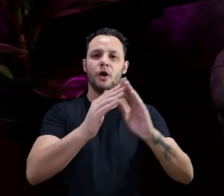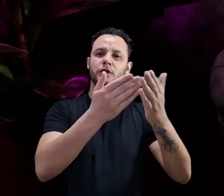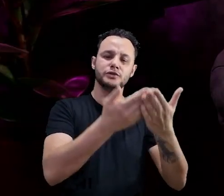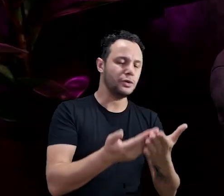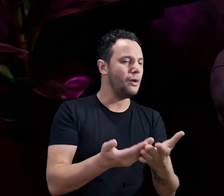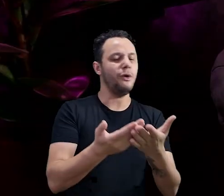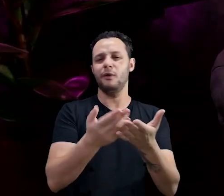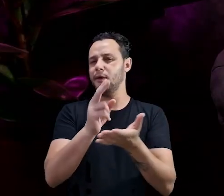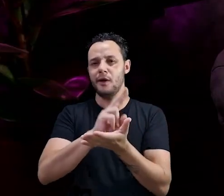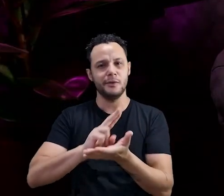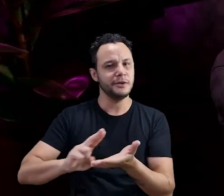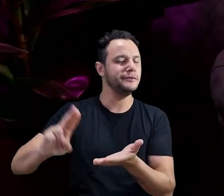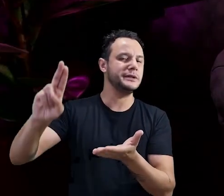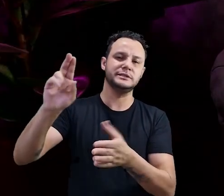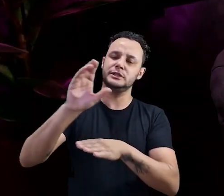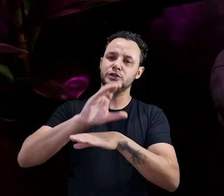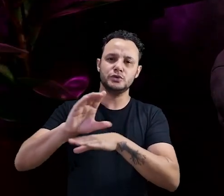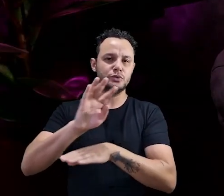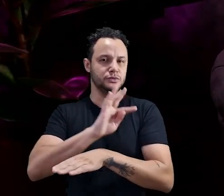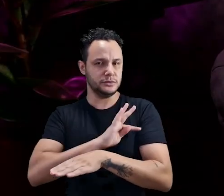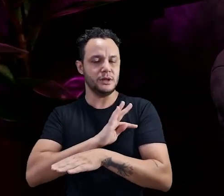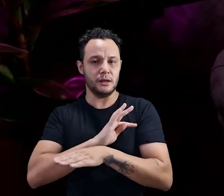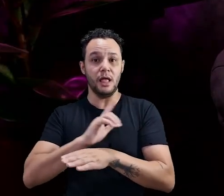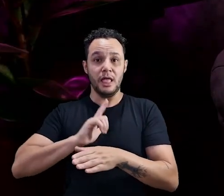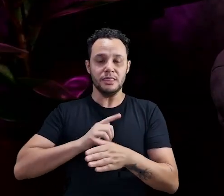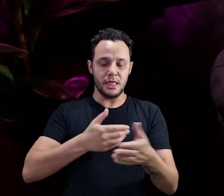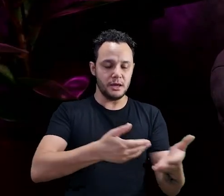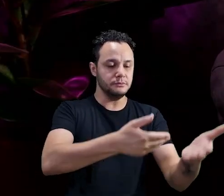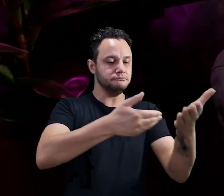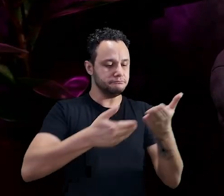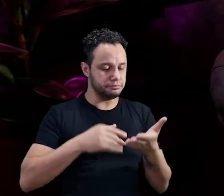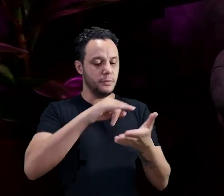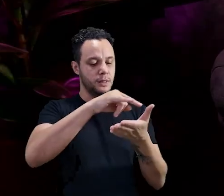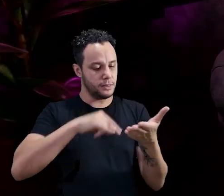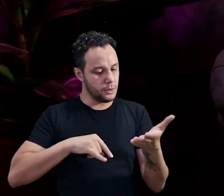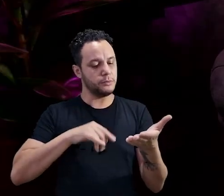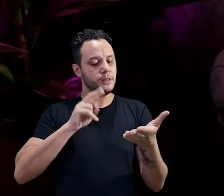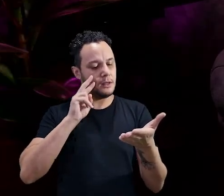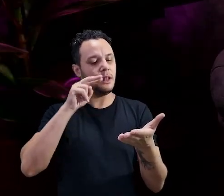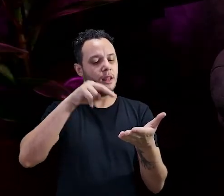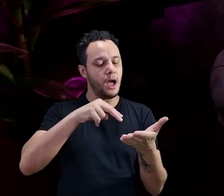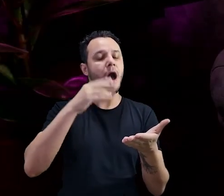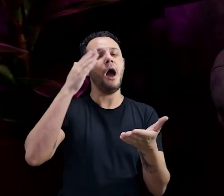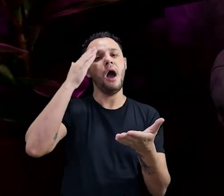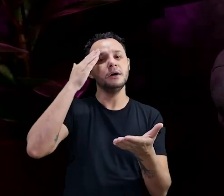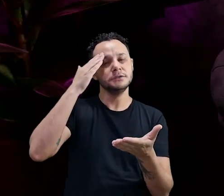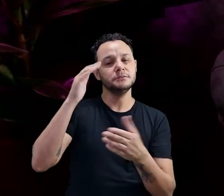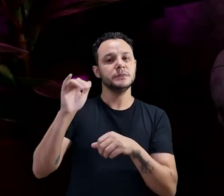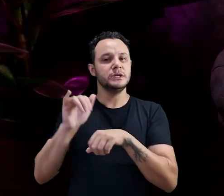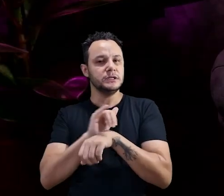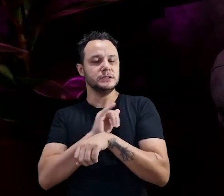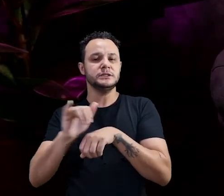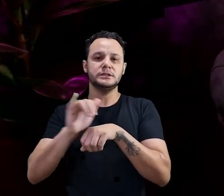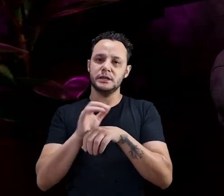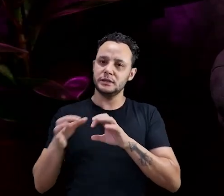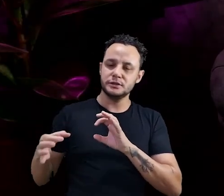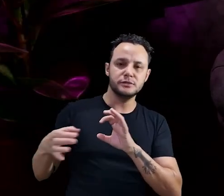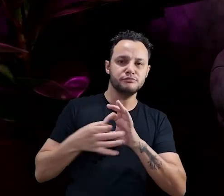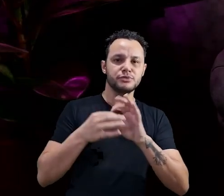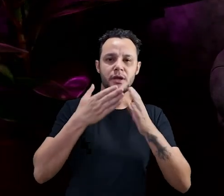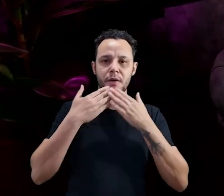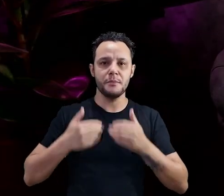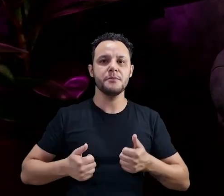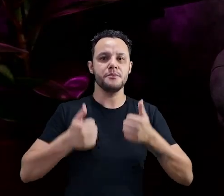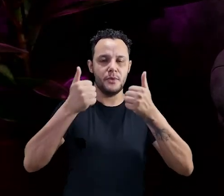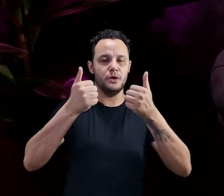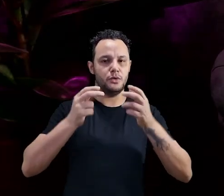próxima escola, o próximo ambiente de aprendizagem que vai trabalhar com esse estudante tenha esse plano e saiba como fazer, como